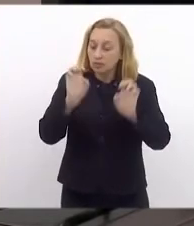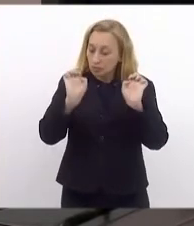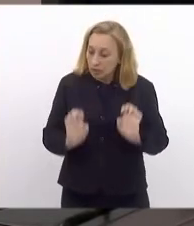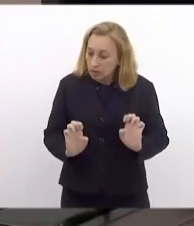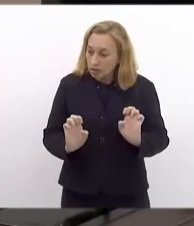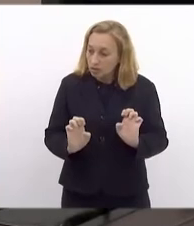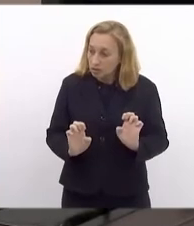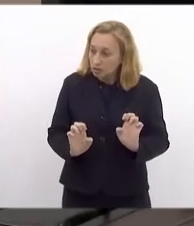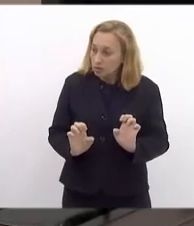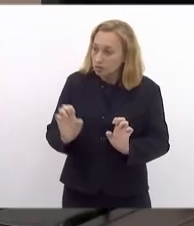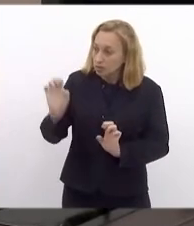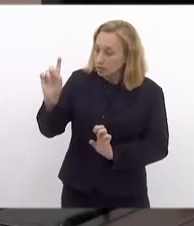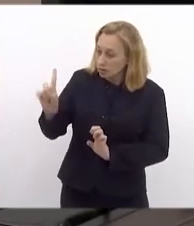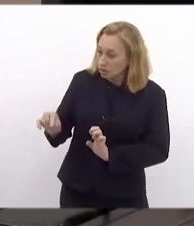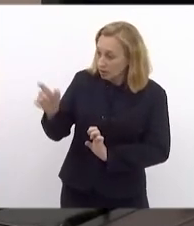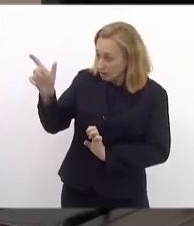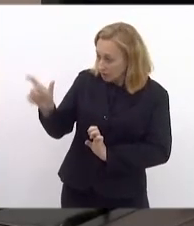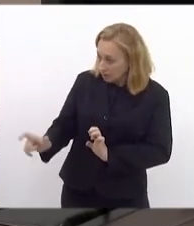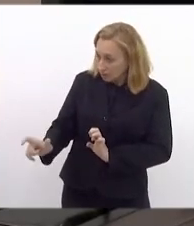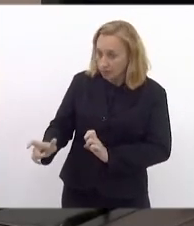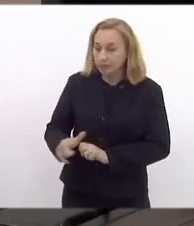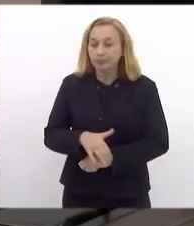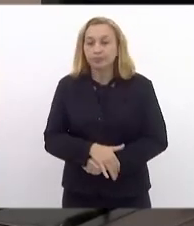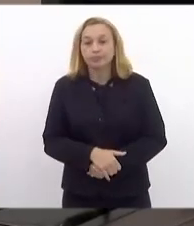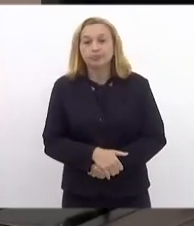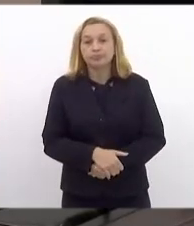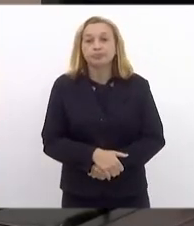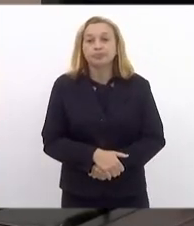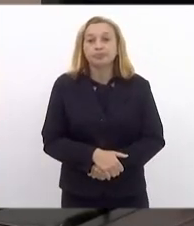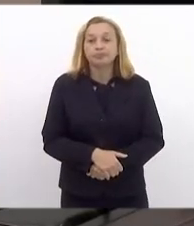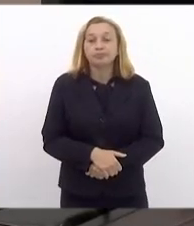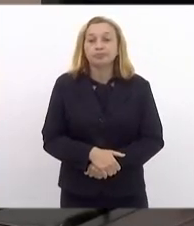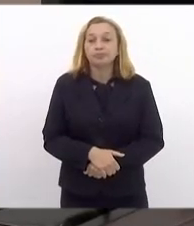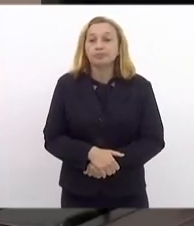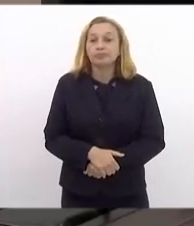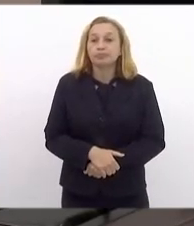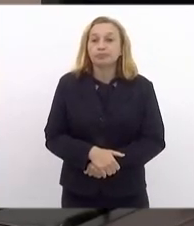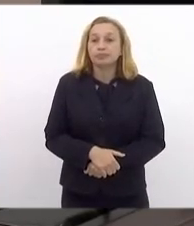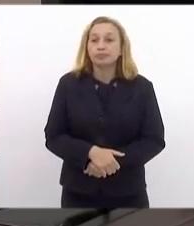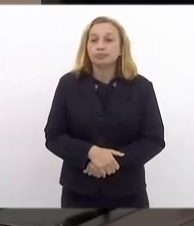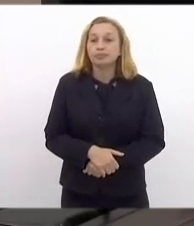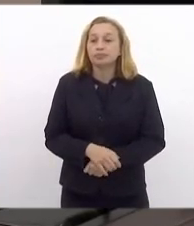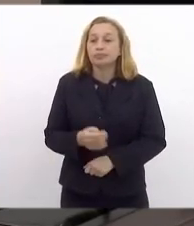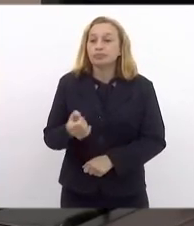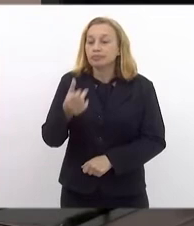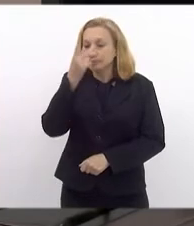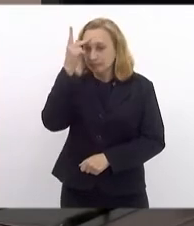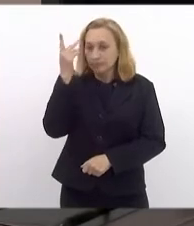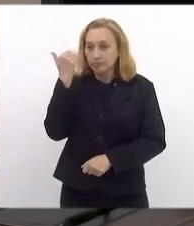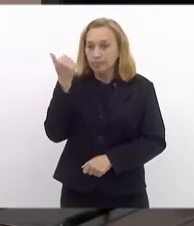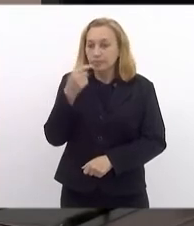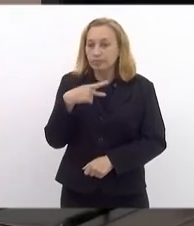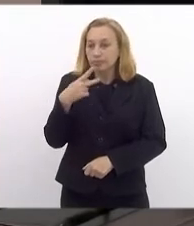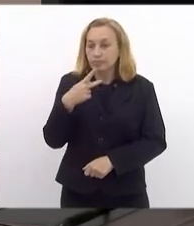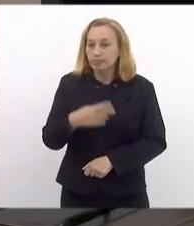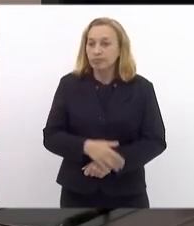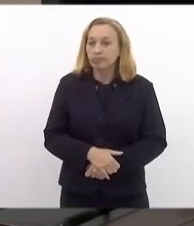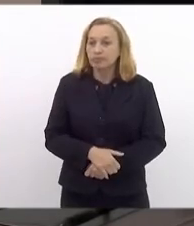ética da forma como assim e eu vou dar um poucas pessoas sabe que eu vou falar agora aqui